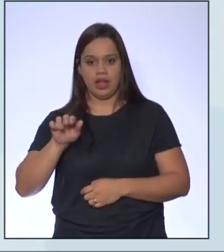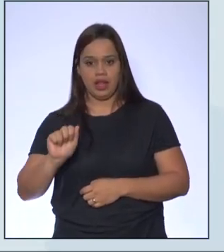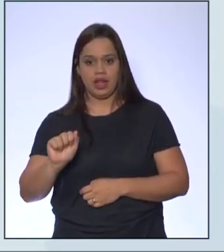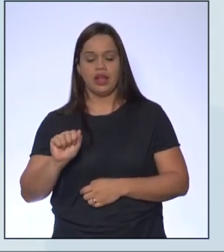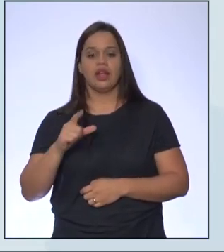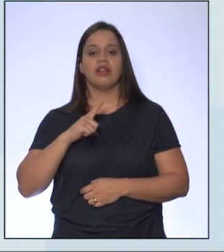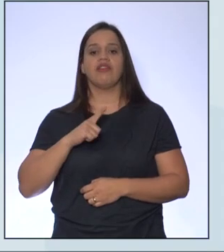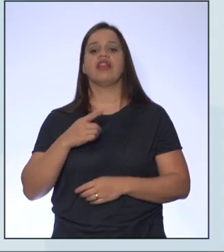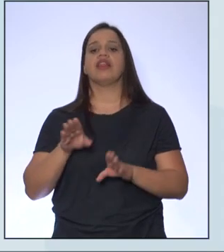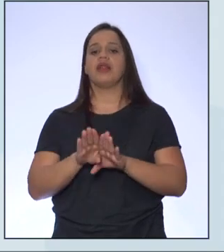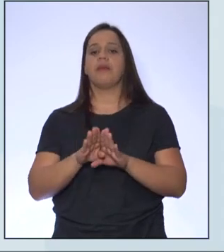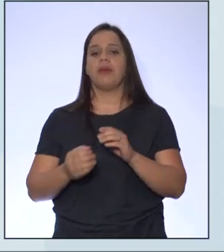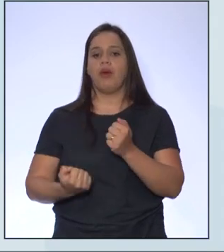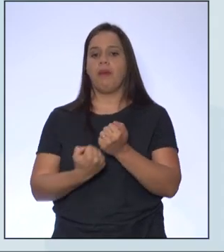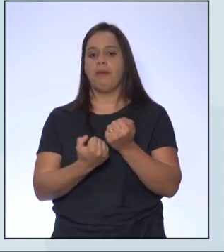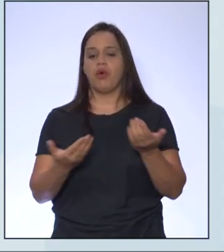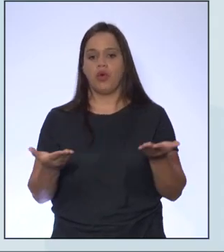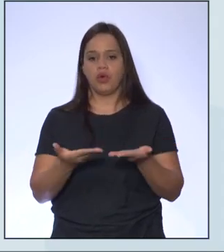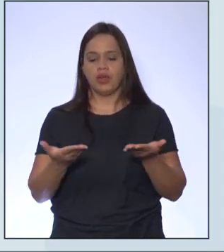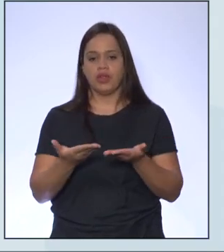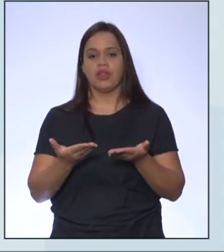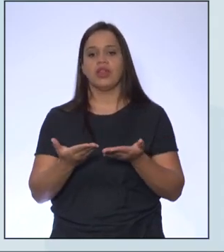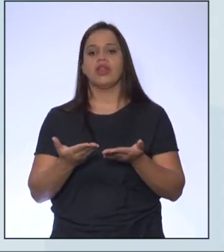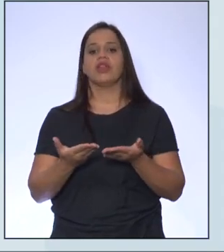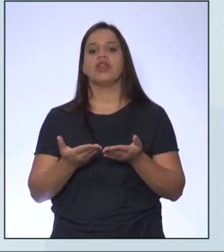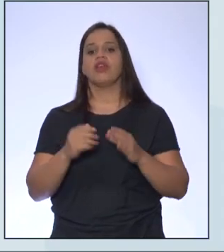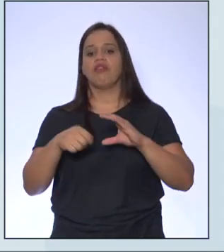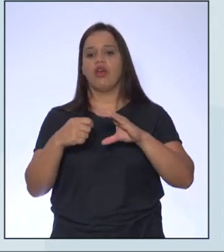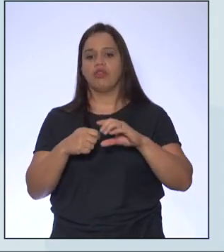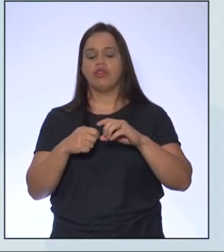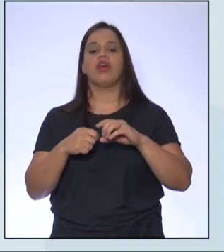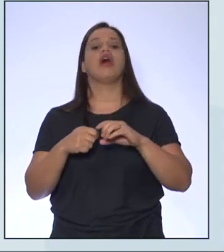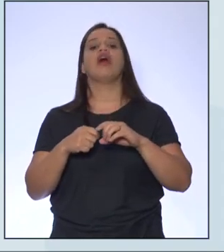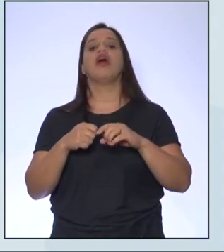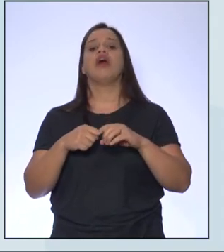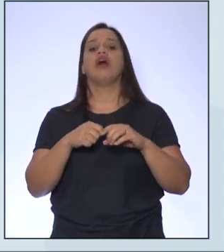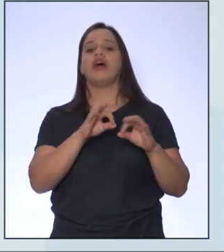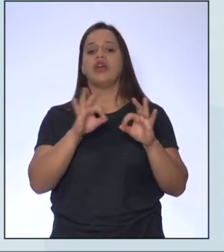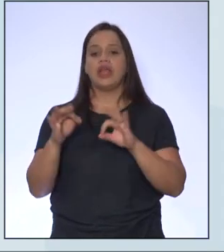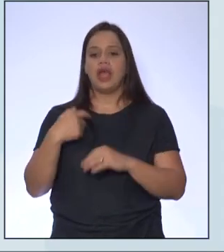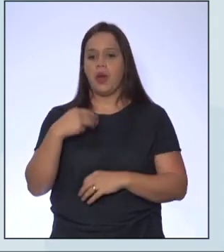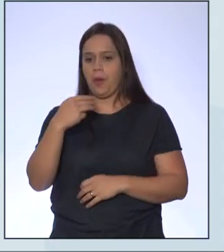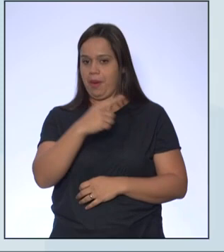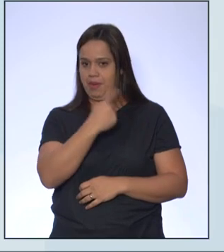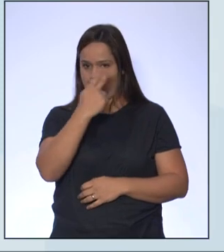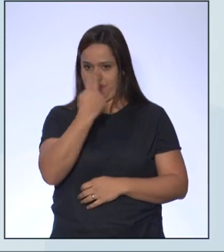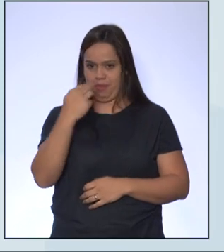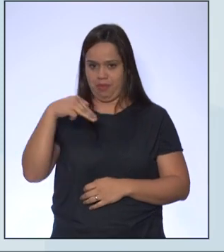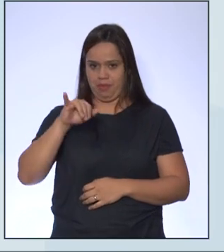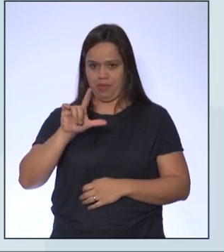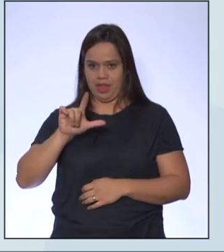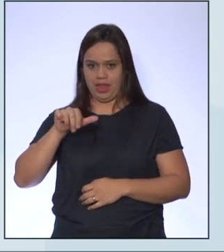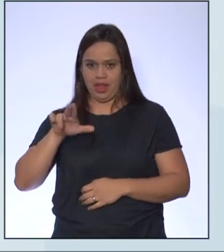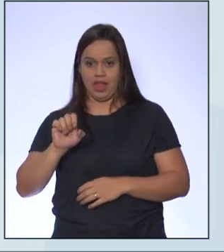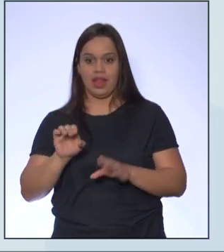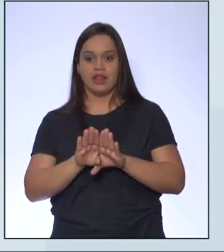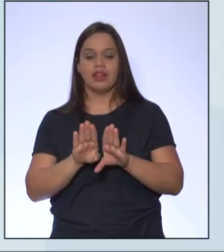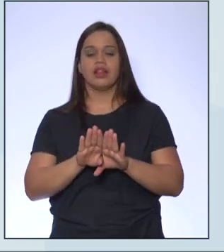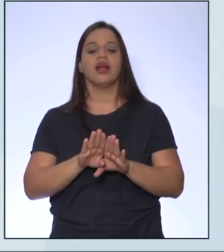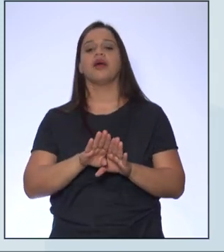ter uma contribuição através de um vídeo, a professora Milene, que sou eu, e o professor